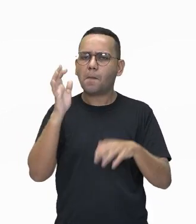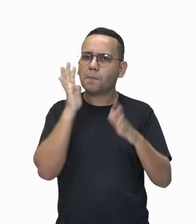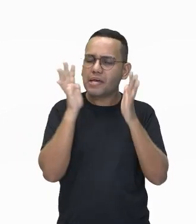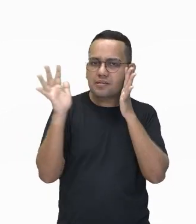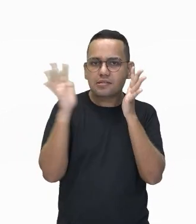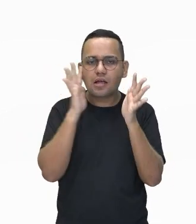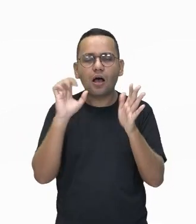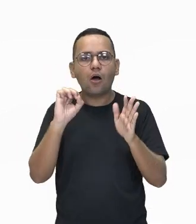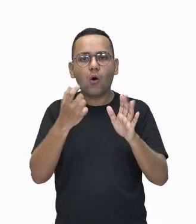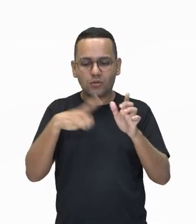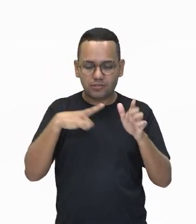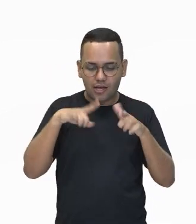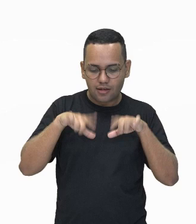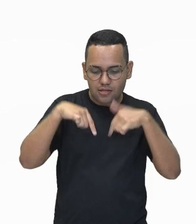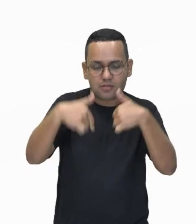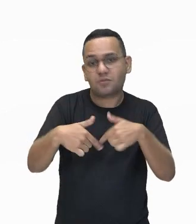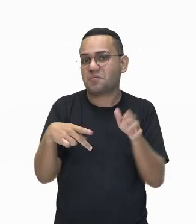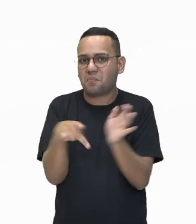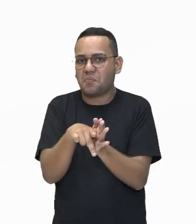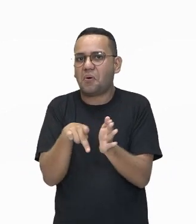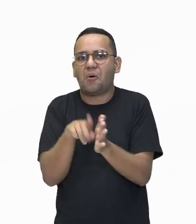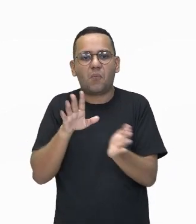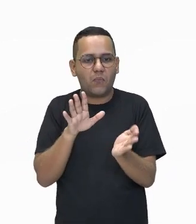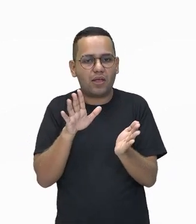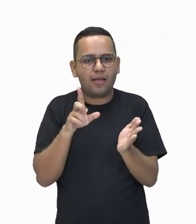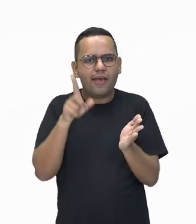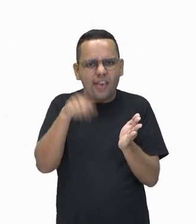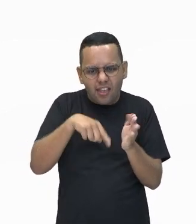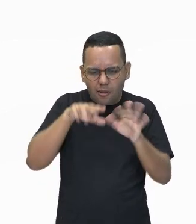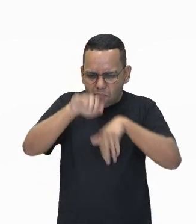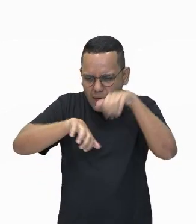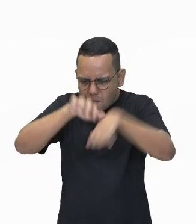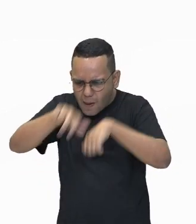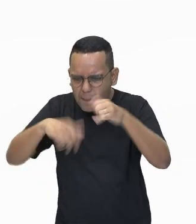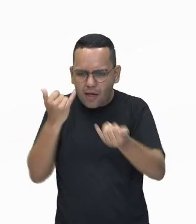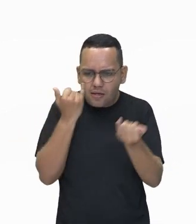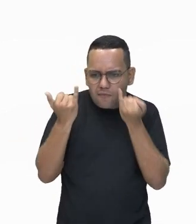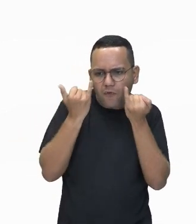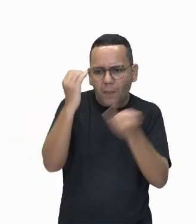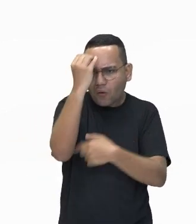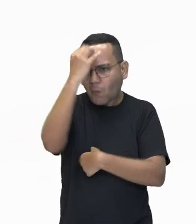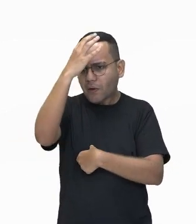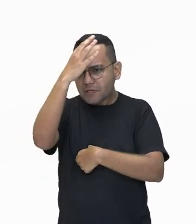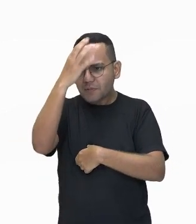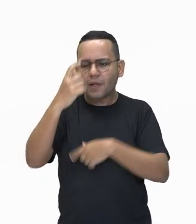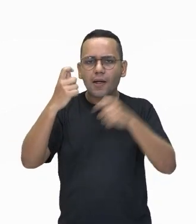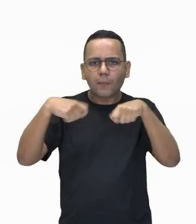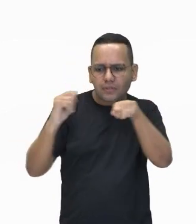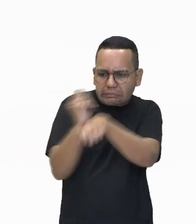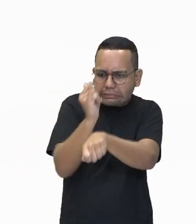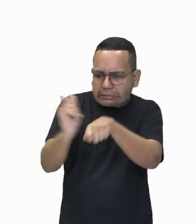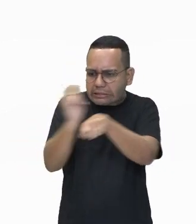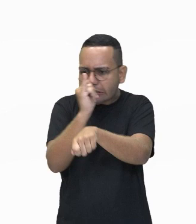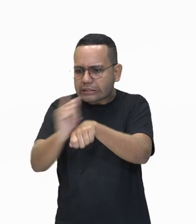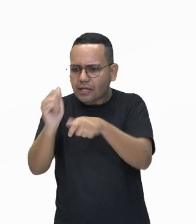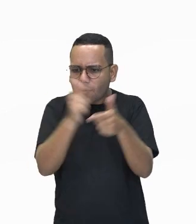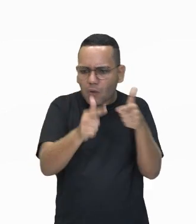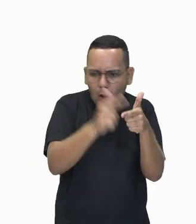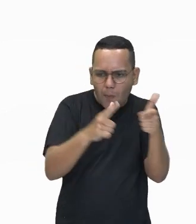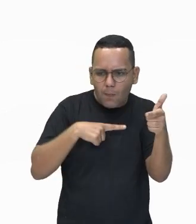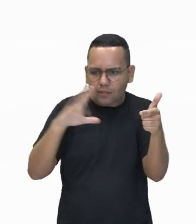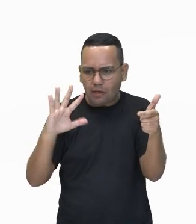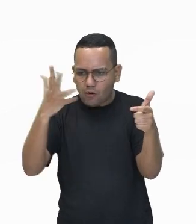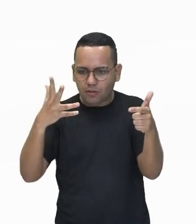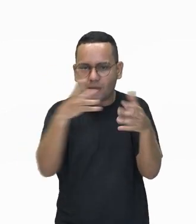agir por sua conta própria, de buscar informações e alternativas para a resolução dos desafios que se